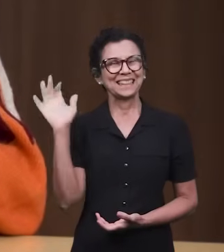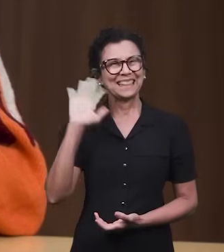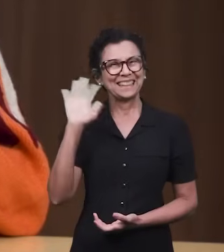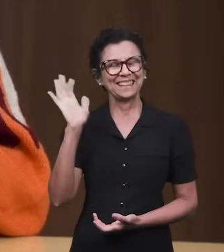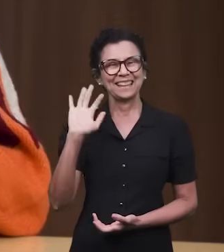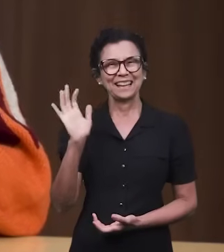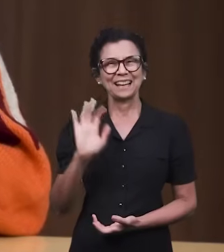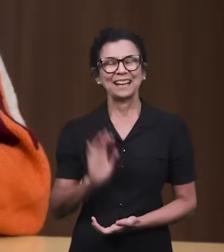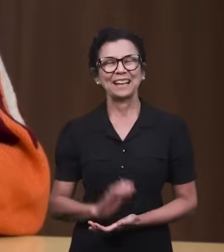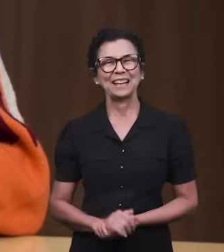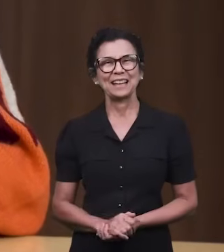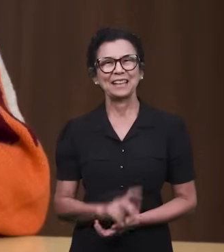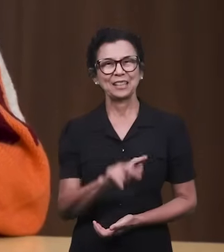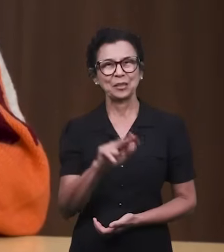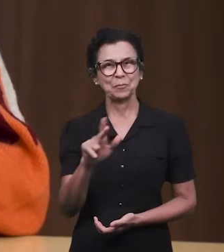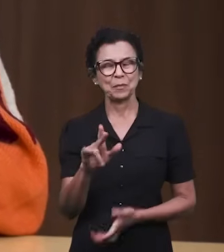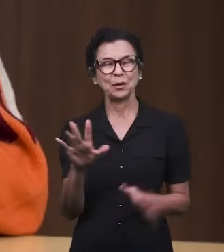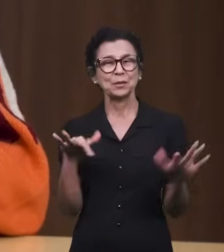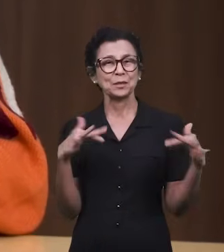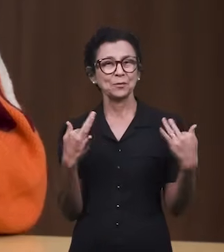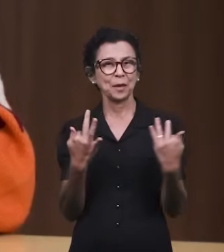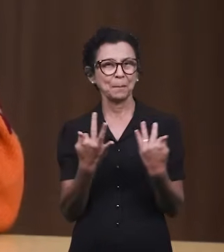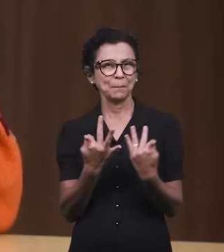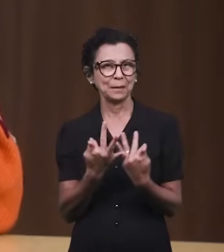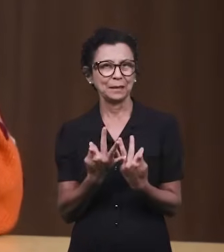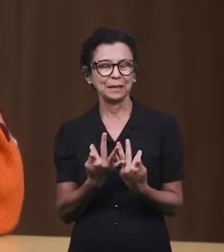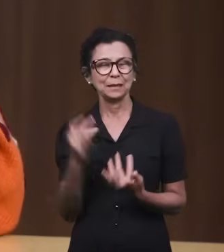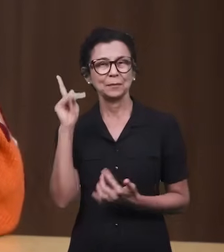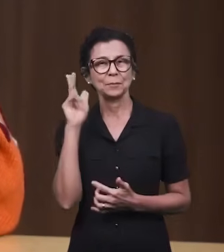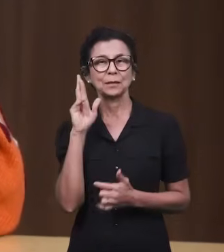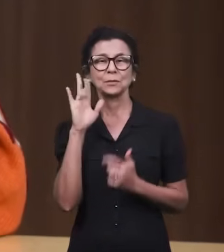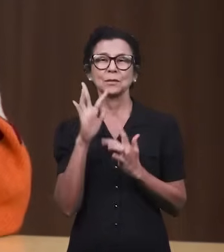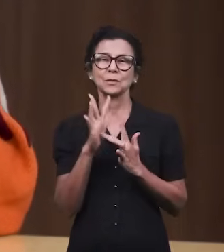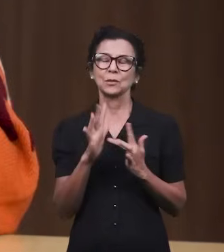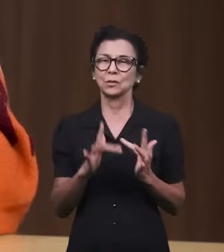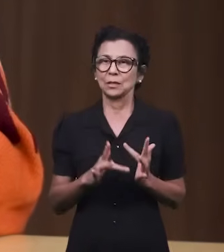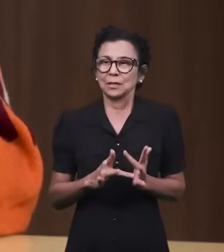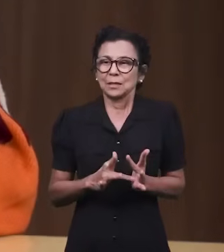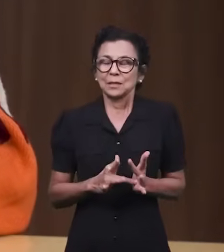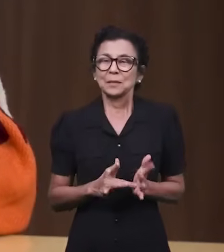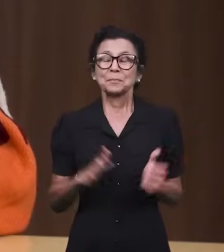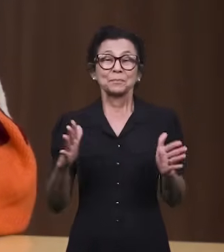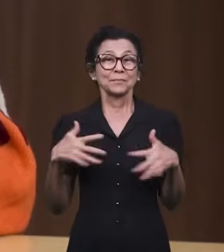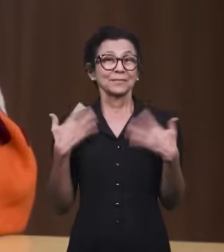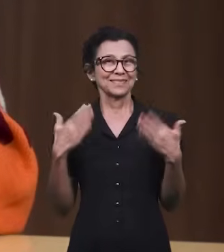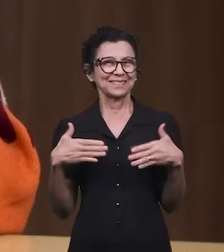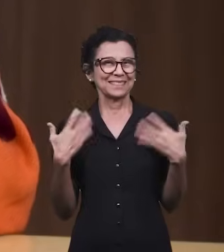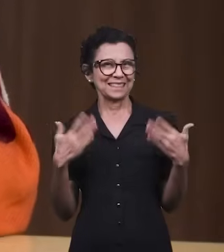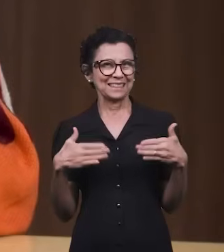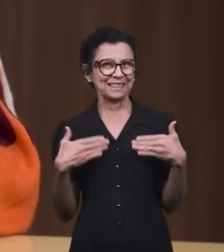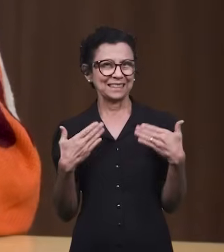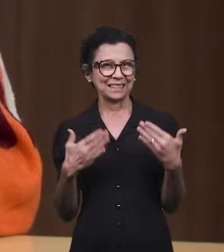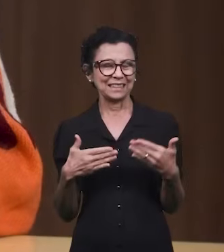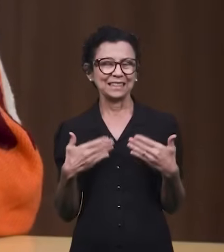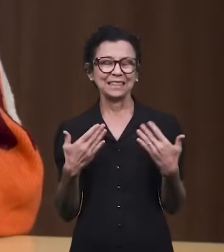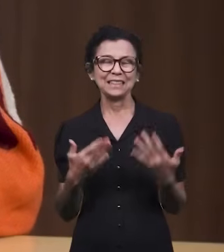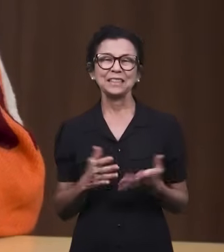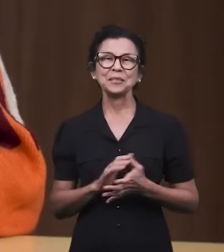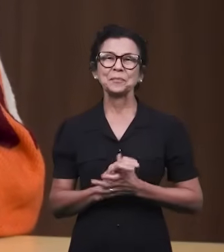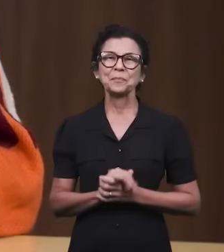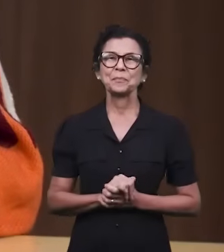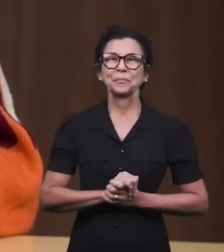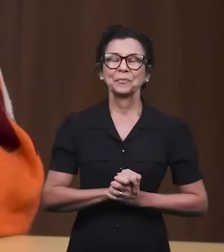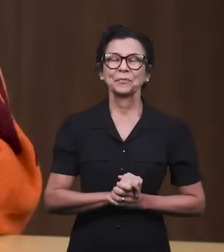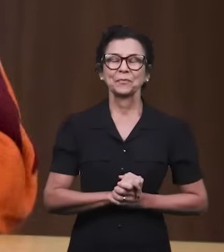Olá, irmãos e famílias queridas, a paz do Senhor Jesus. É com muita alegria que nós damos continuidade